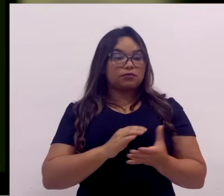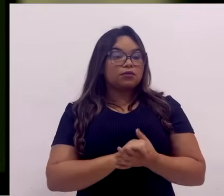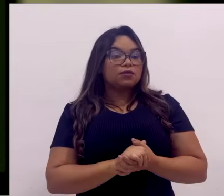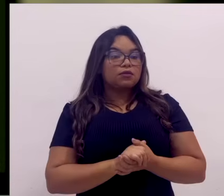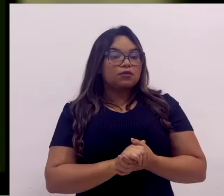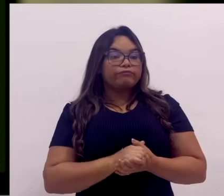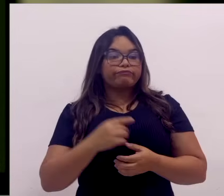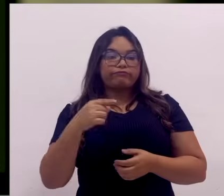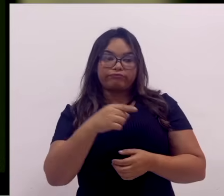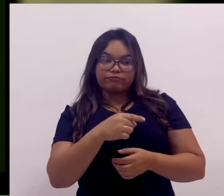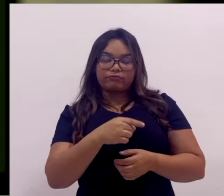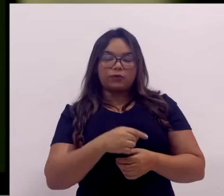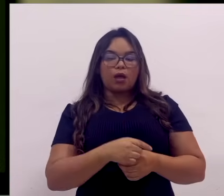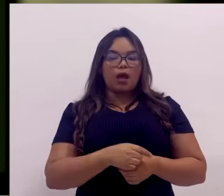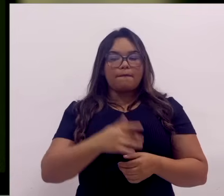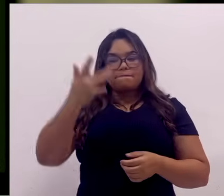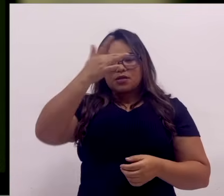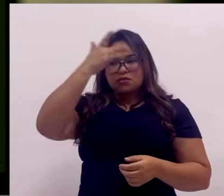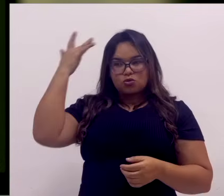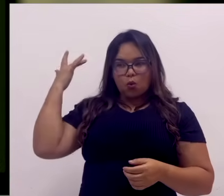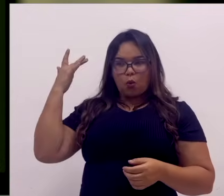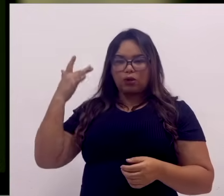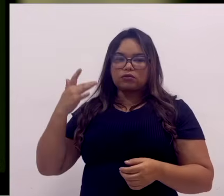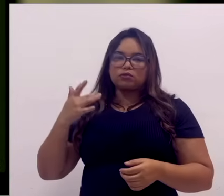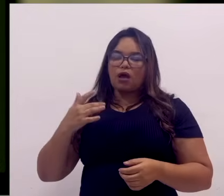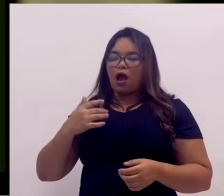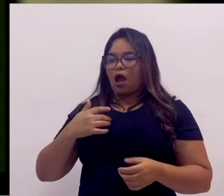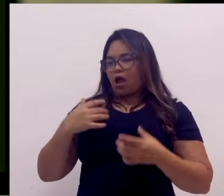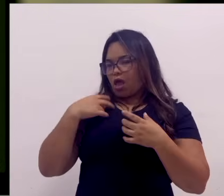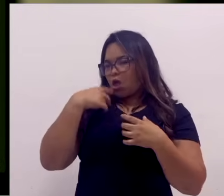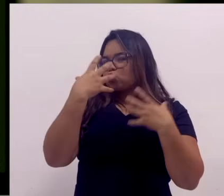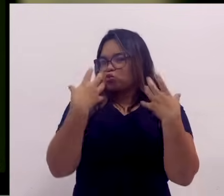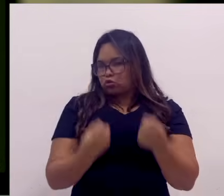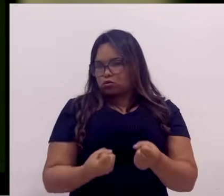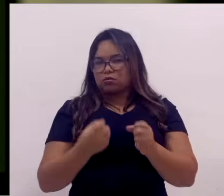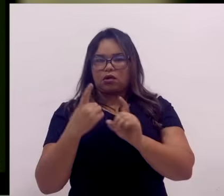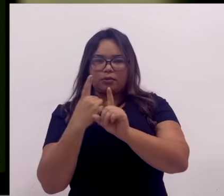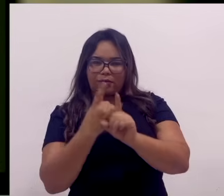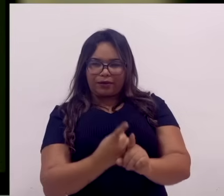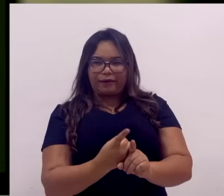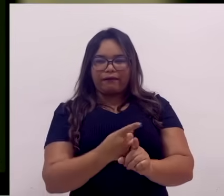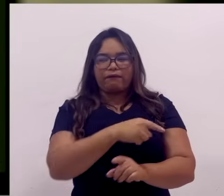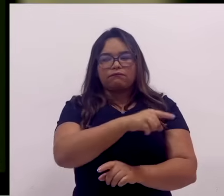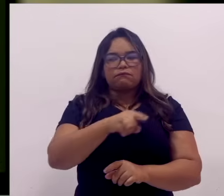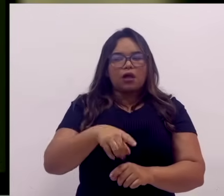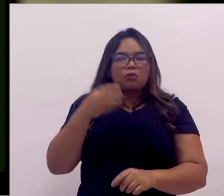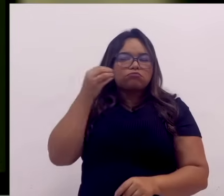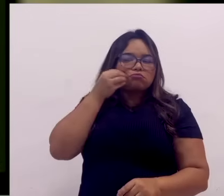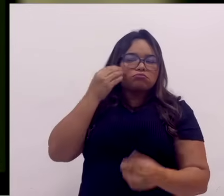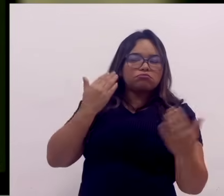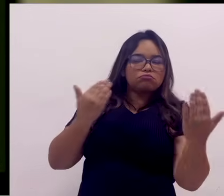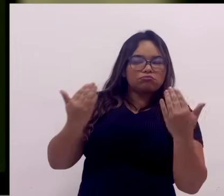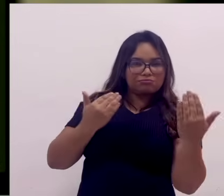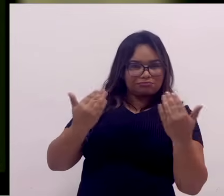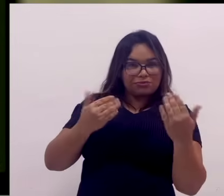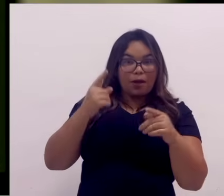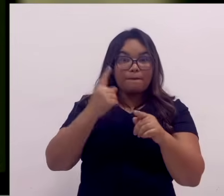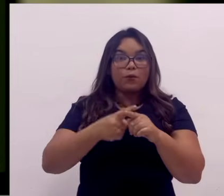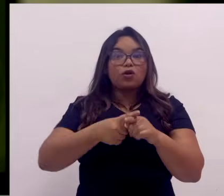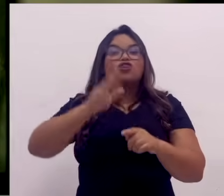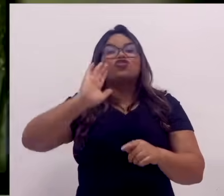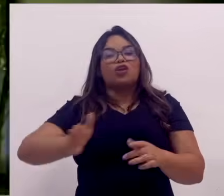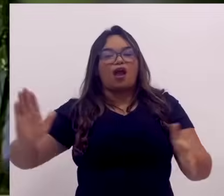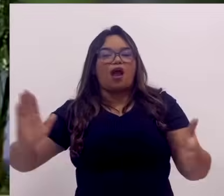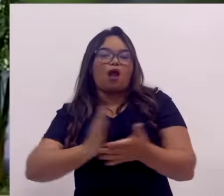E puseste à prova aqueles que dizem ser apóstolos. Assim que ainda neste tempo, já havia alguns que estavam